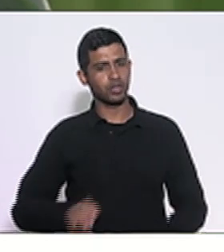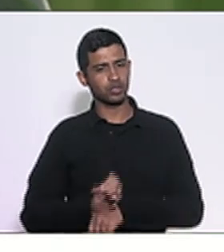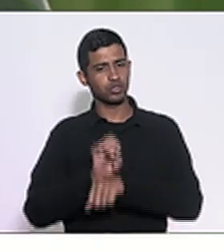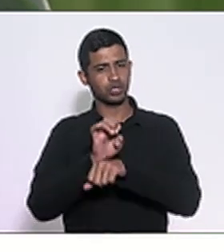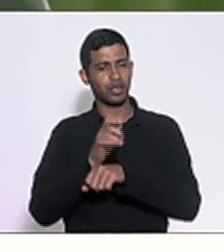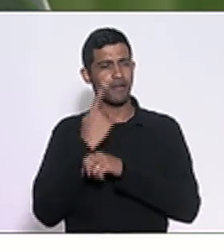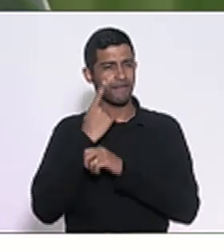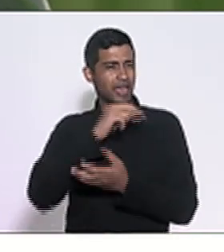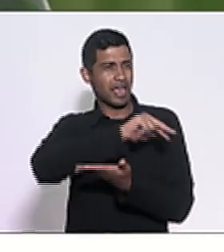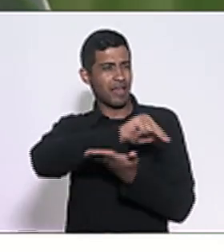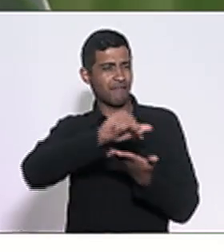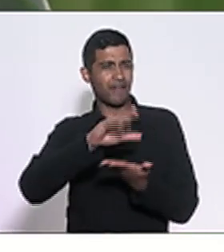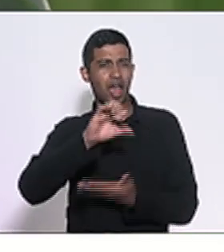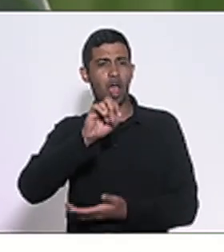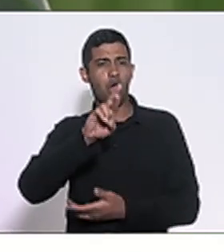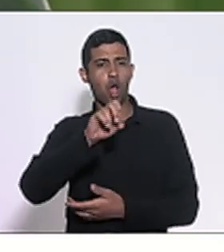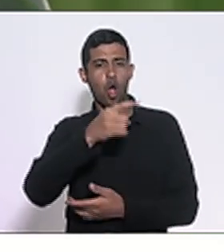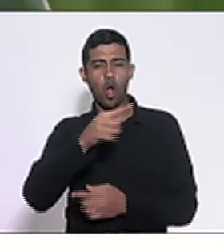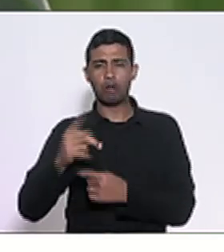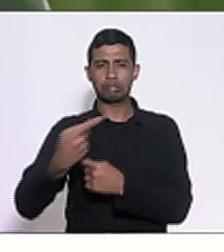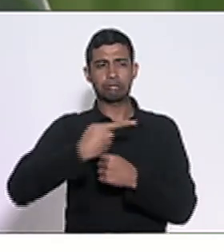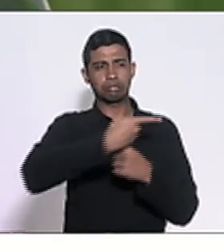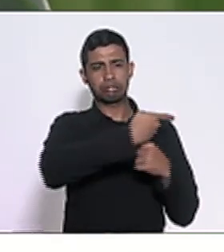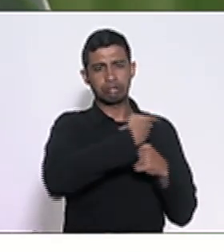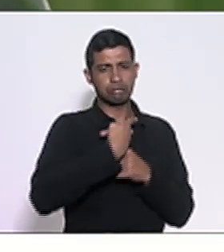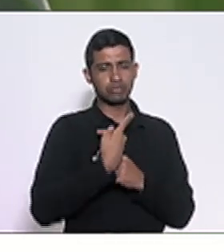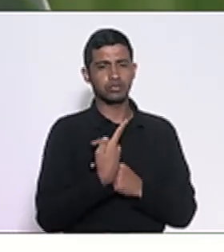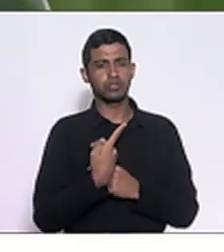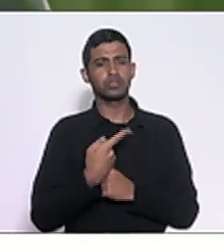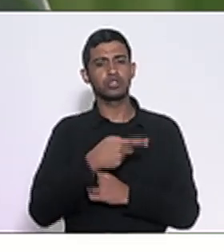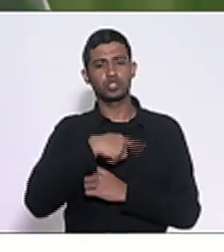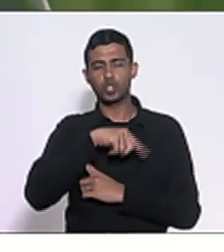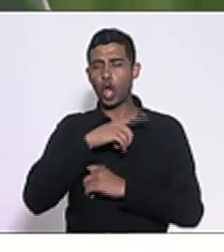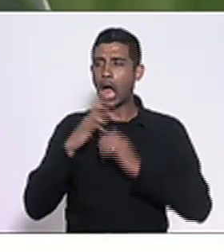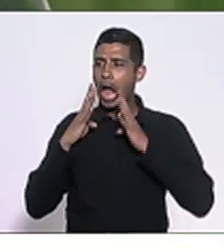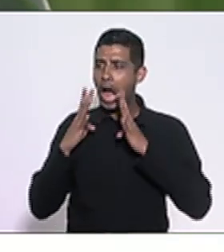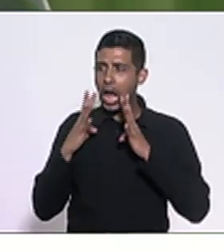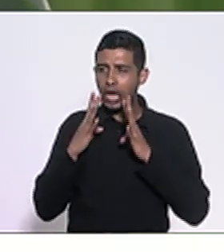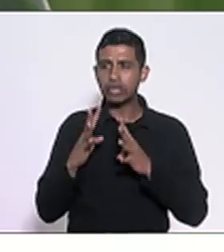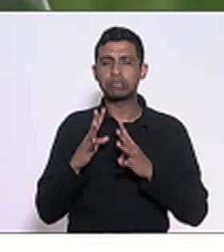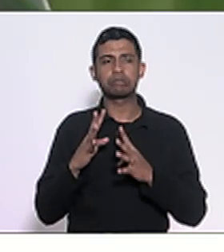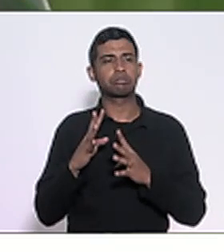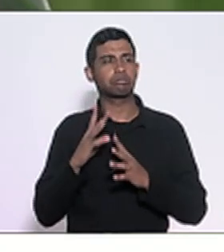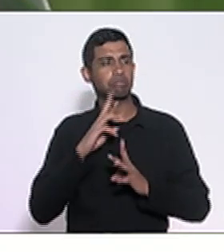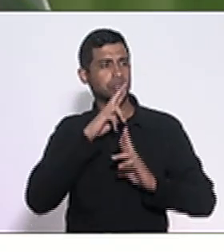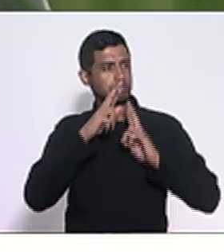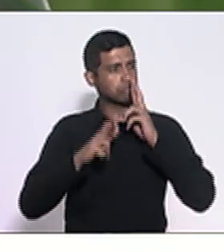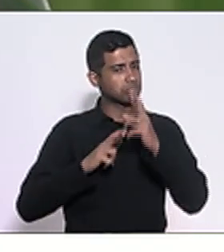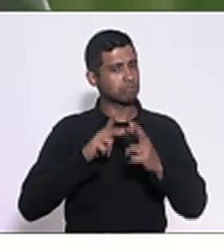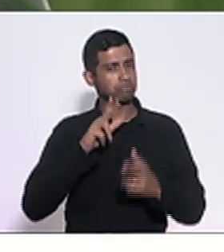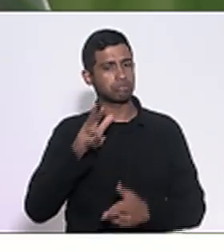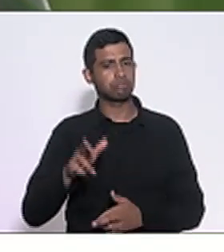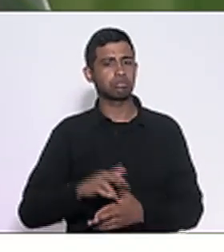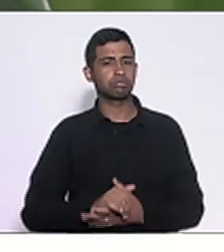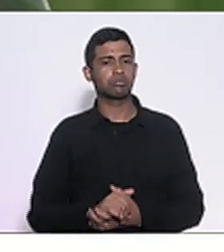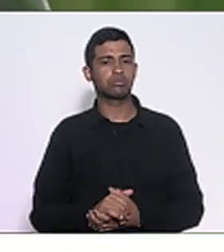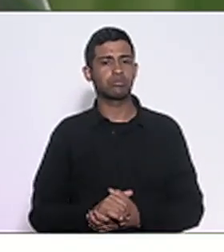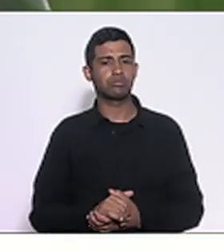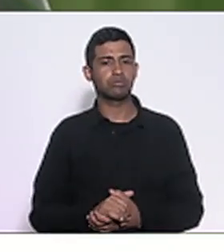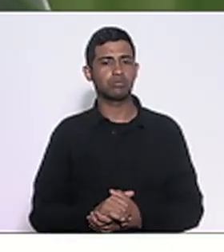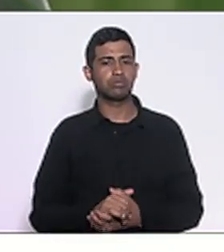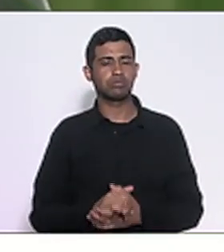por diversos órgãos. Nosso nível de atendimento, que a gente chama lá nível de resposta, nível LSA nosso, é acima